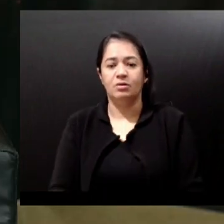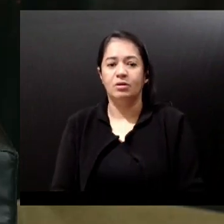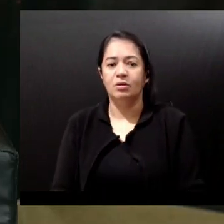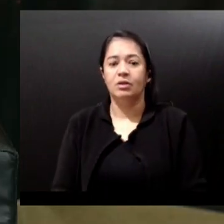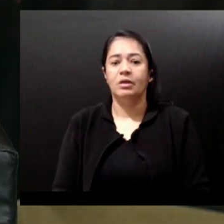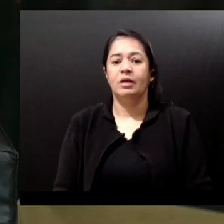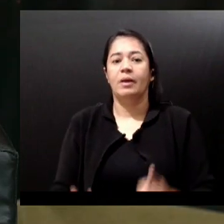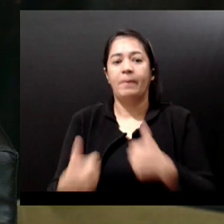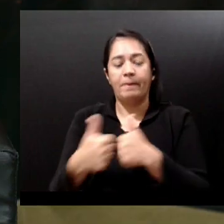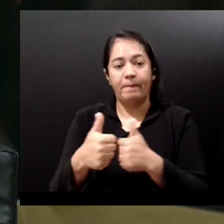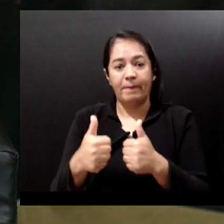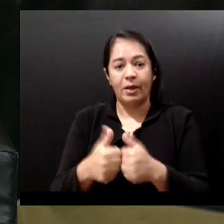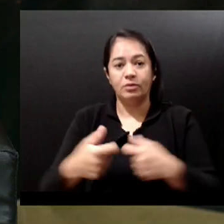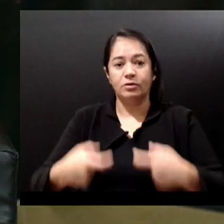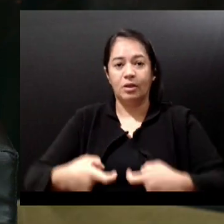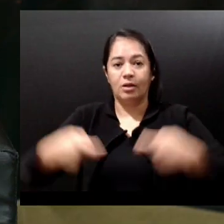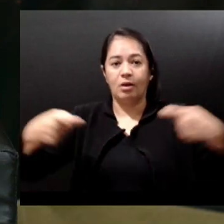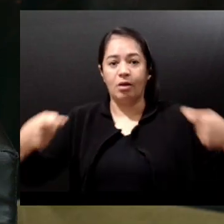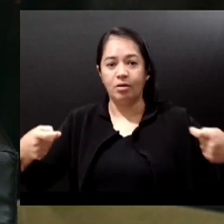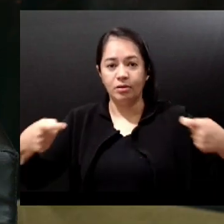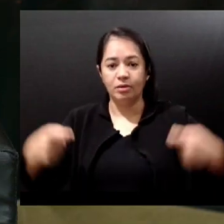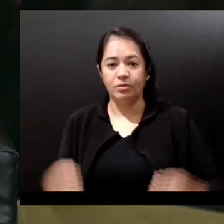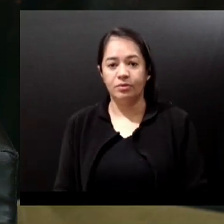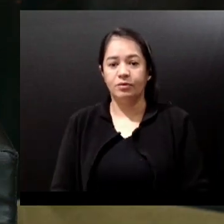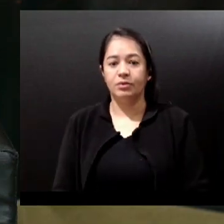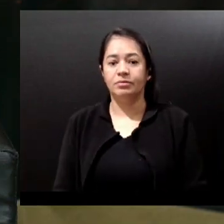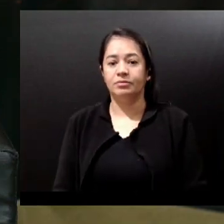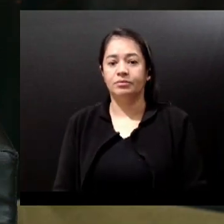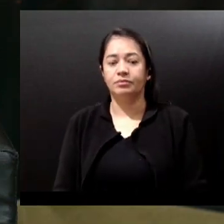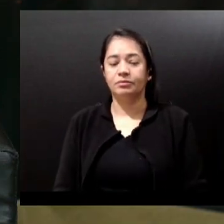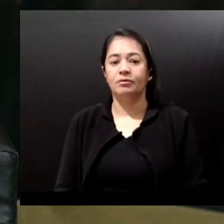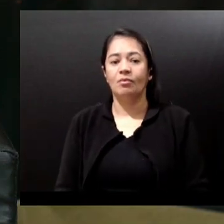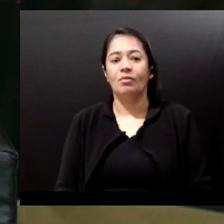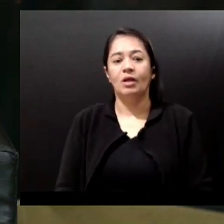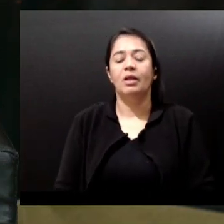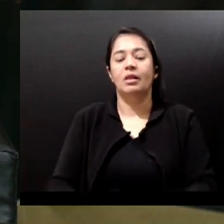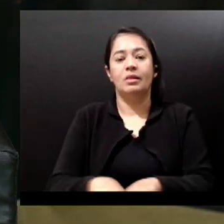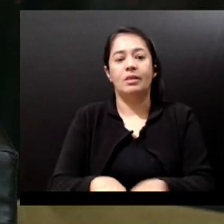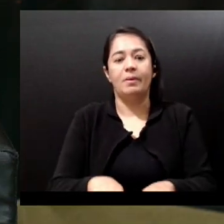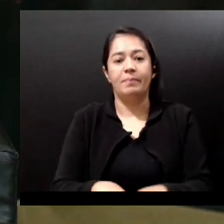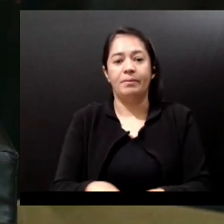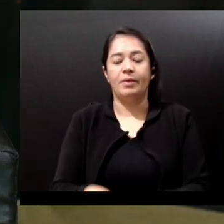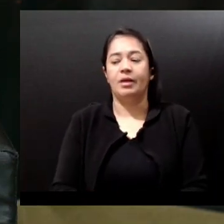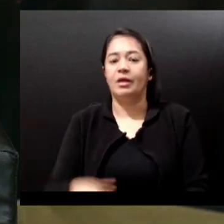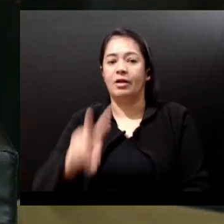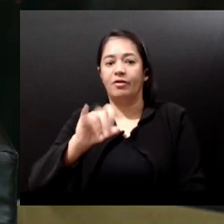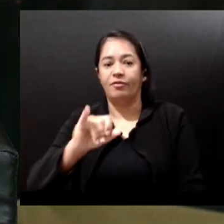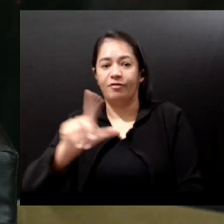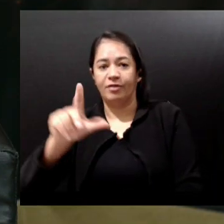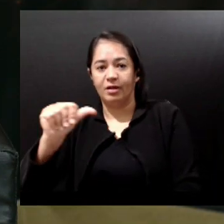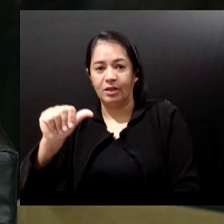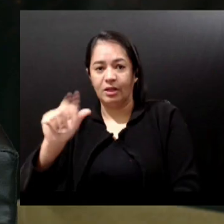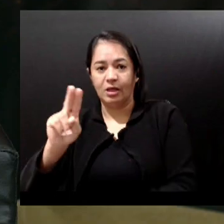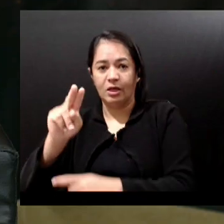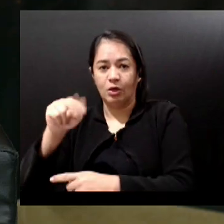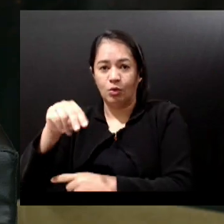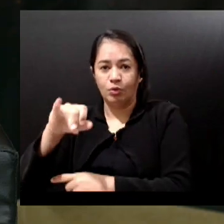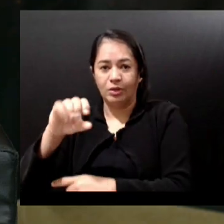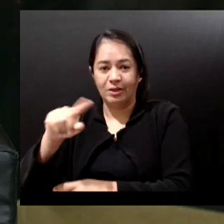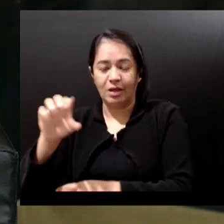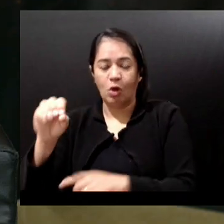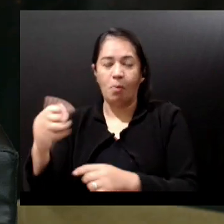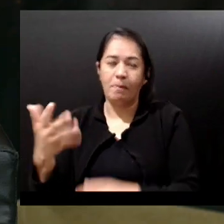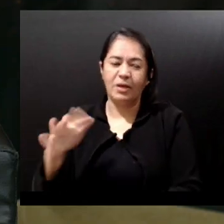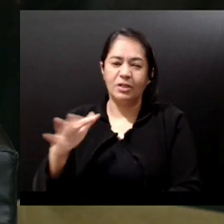linha 163, 163 liga os terminais Vila União e Central, transportando em média